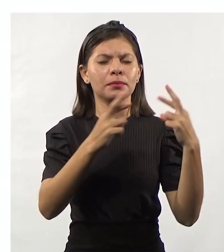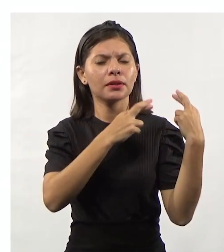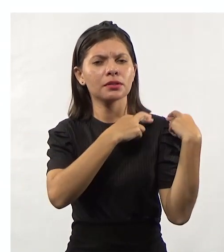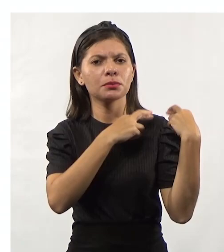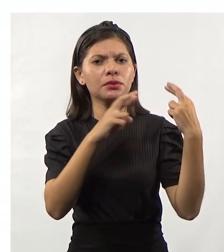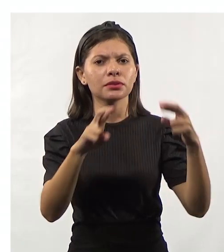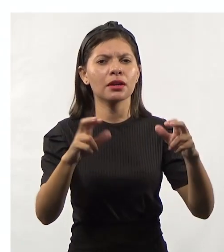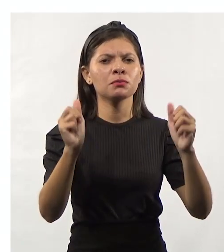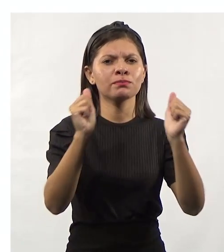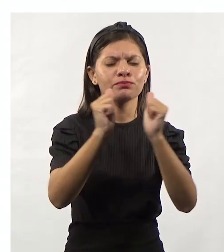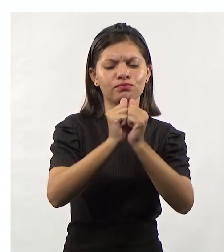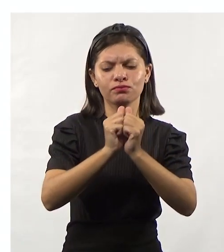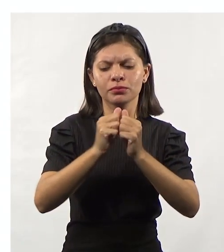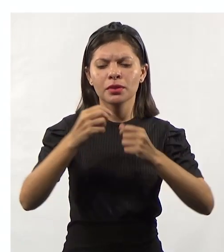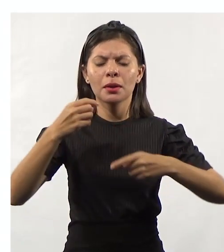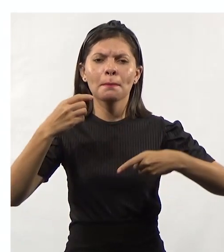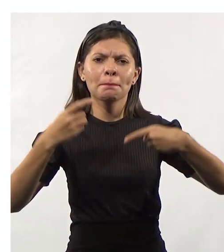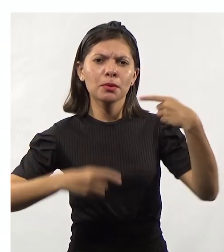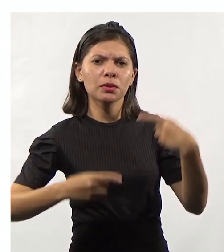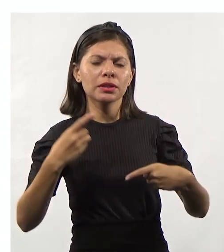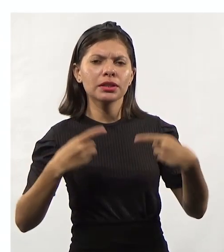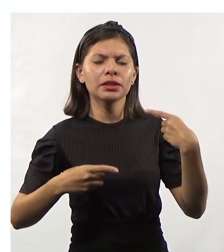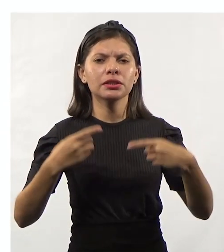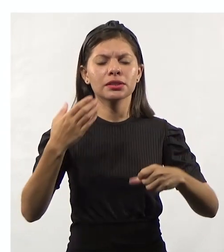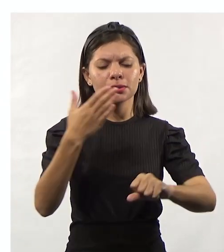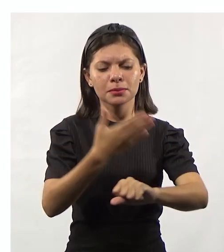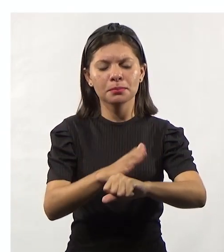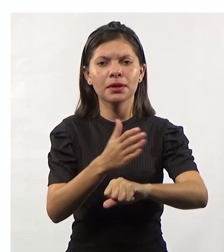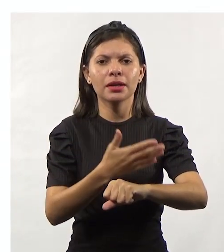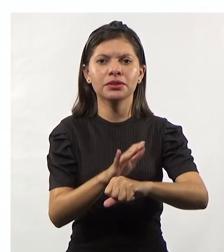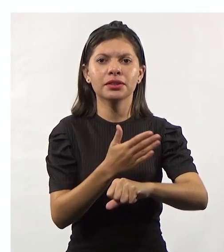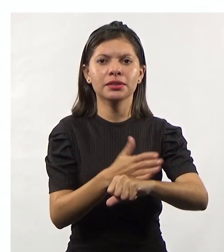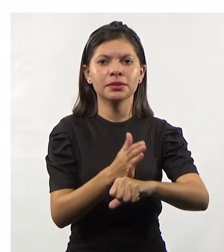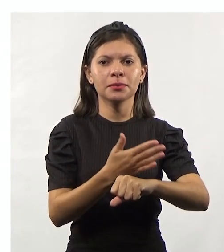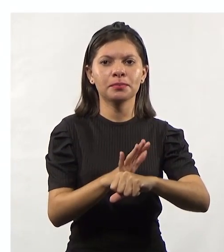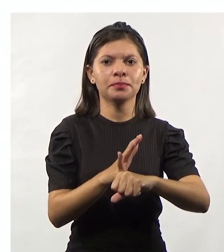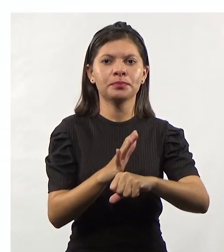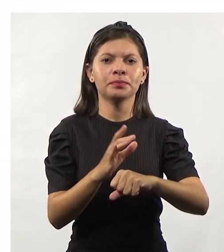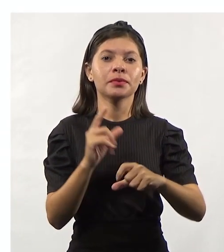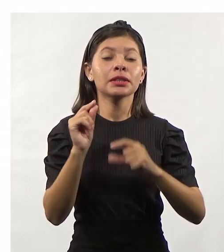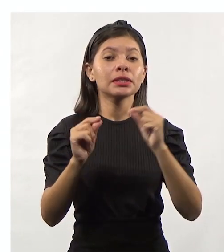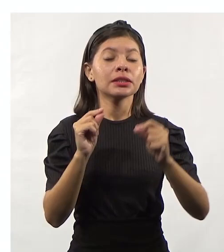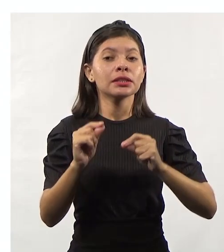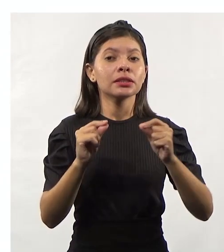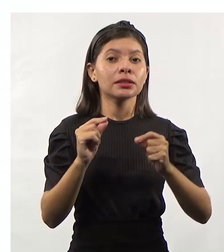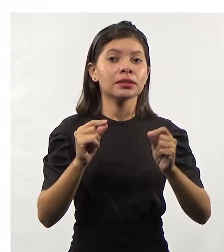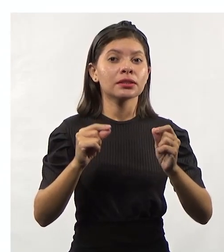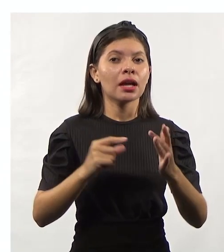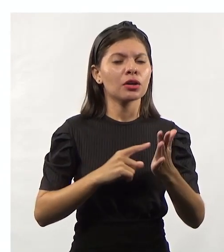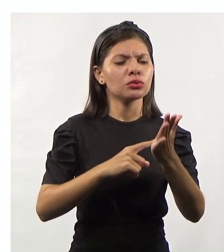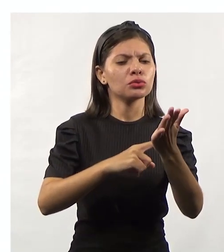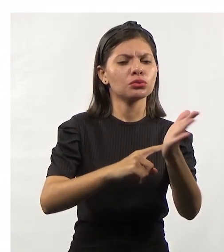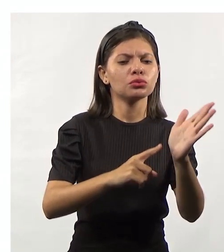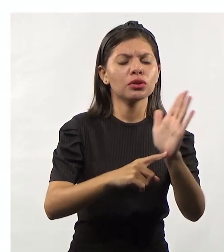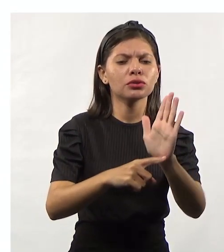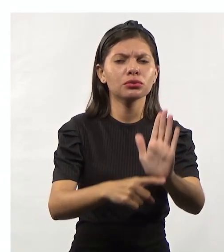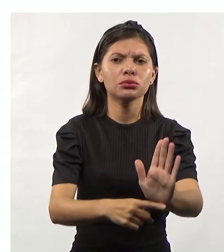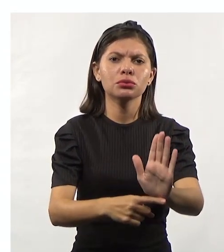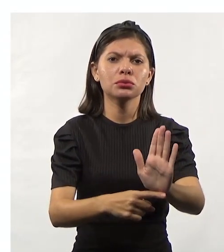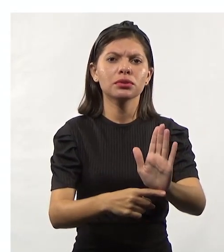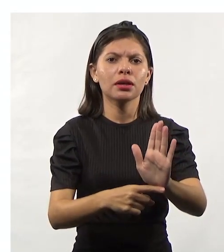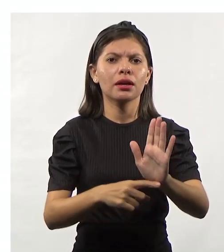um conjunto de políticas e de práticas que permitem a conciliação de